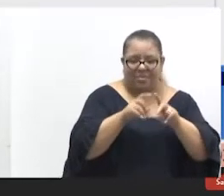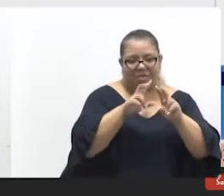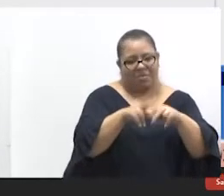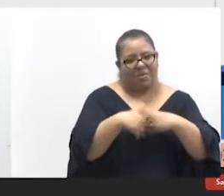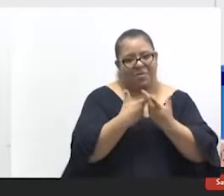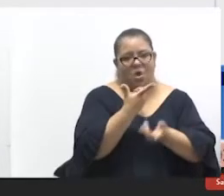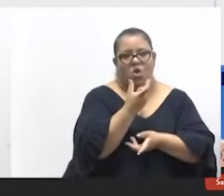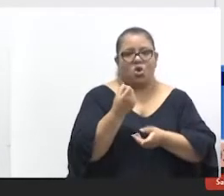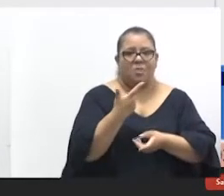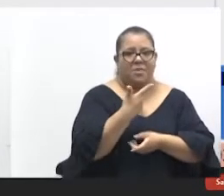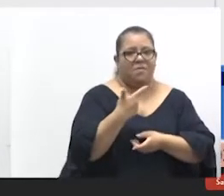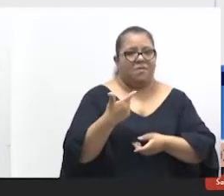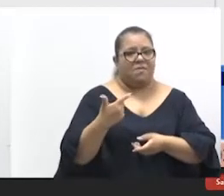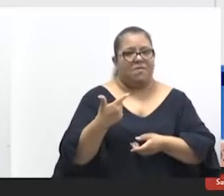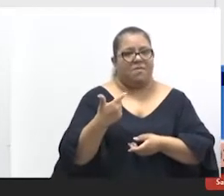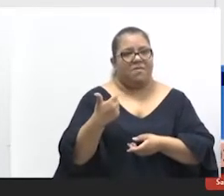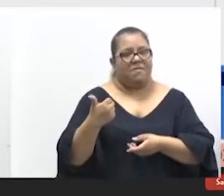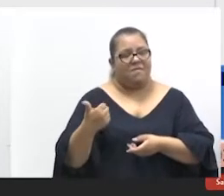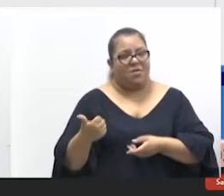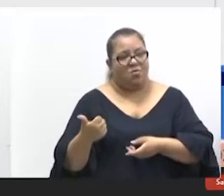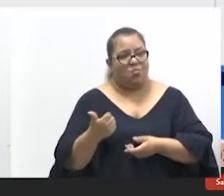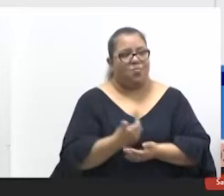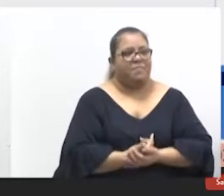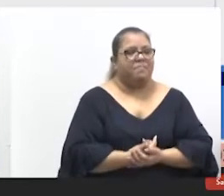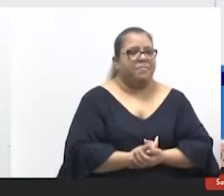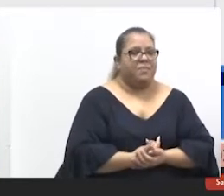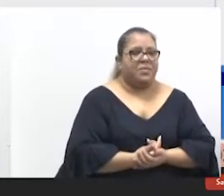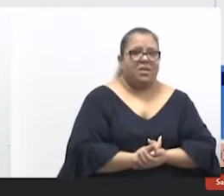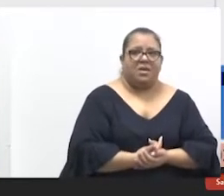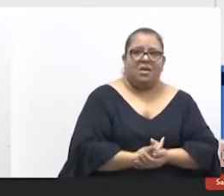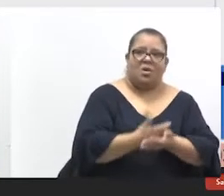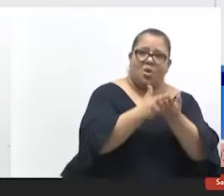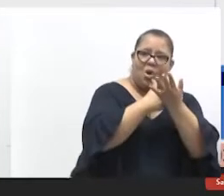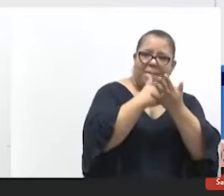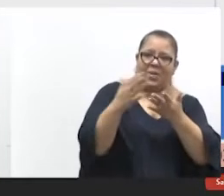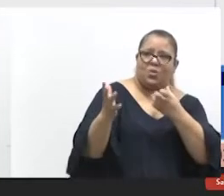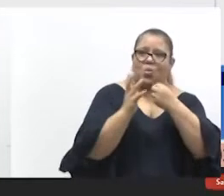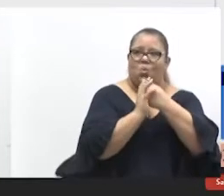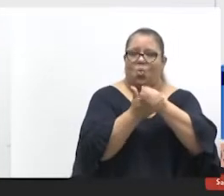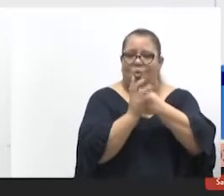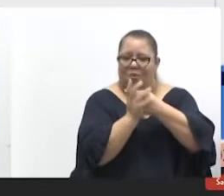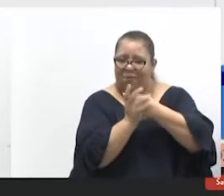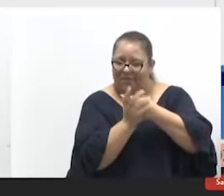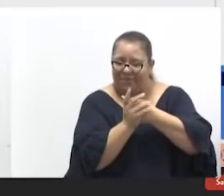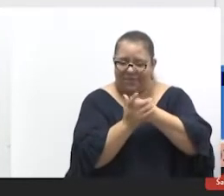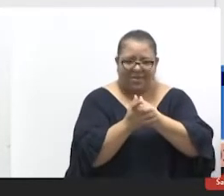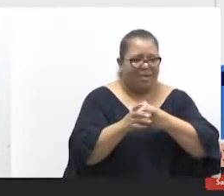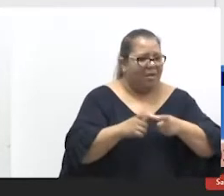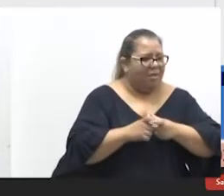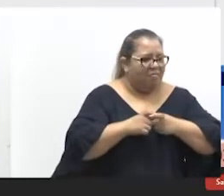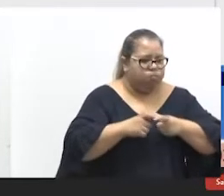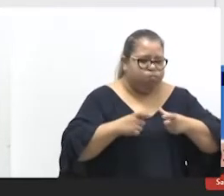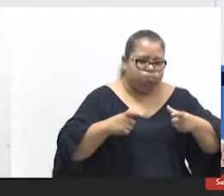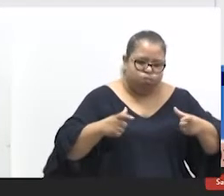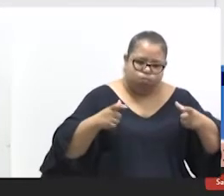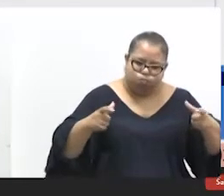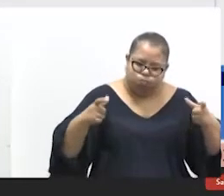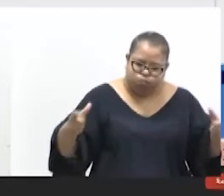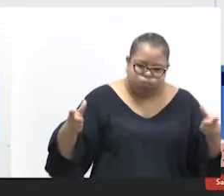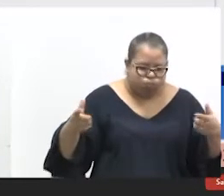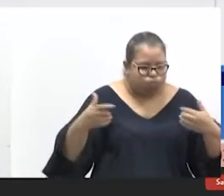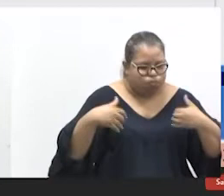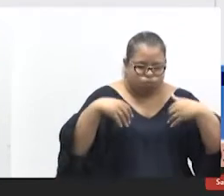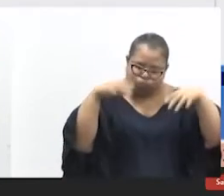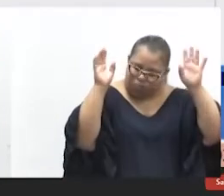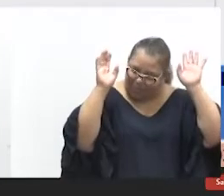de 2020. Então, a pandemia iniciou em 2019, meados de 2020, quando chegou no auge de 2020, reduziu drasticamente, porque